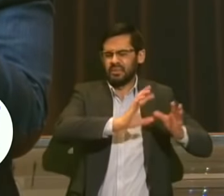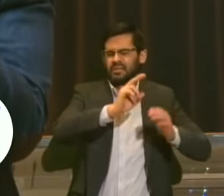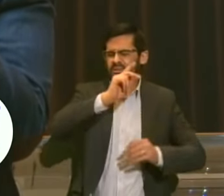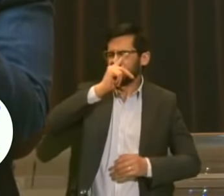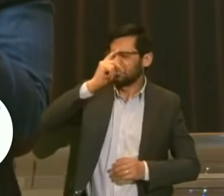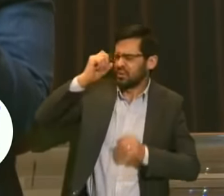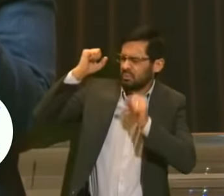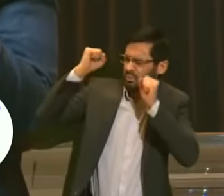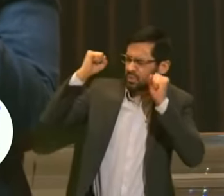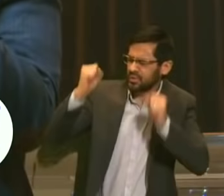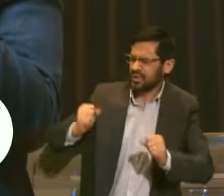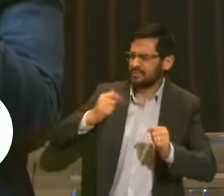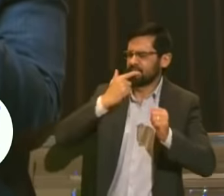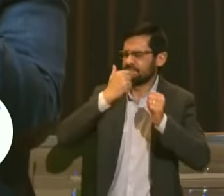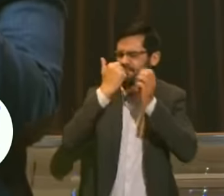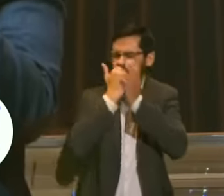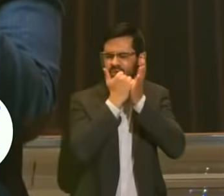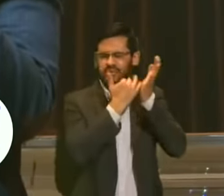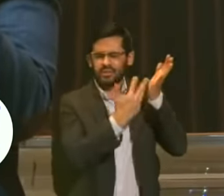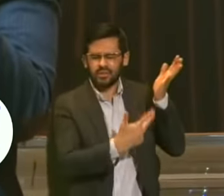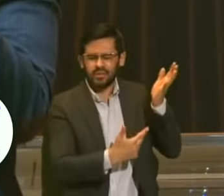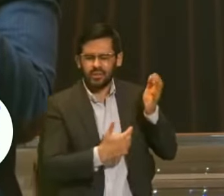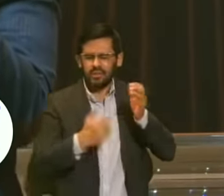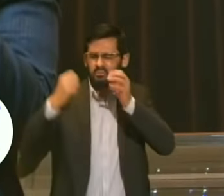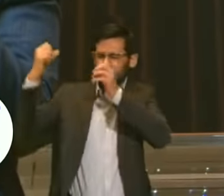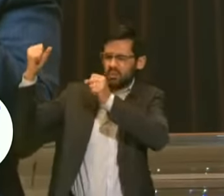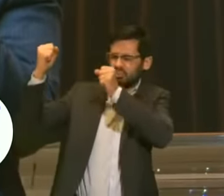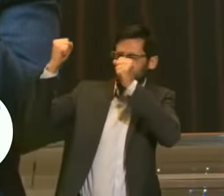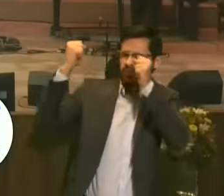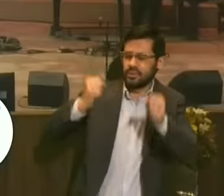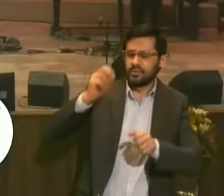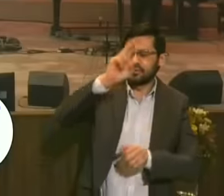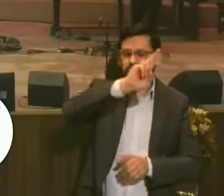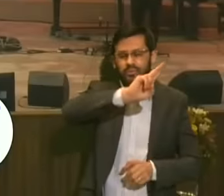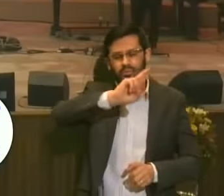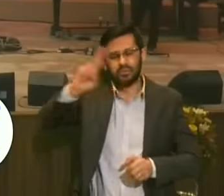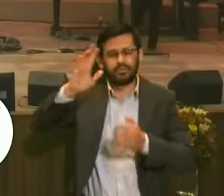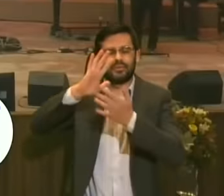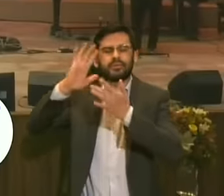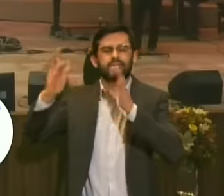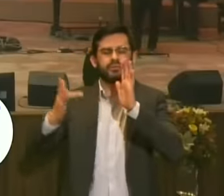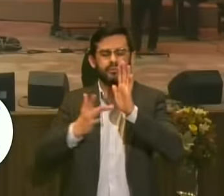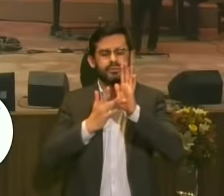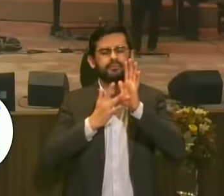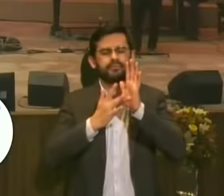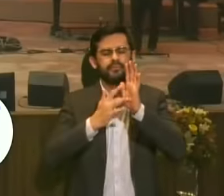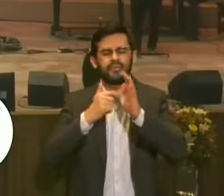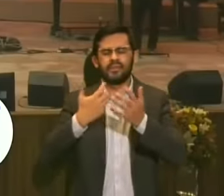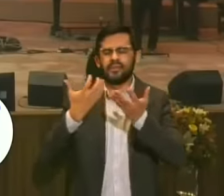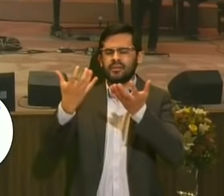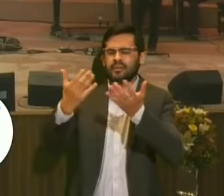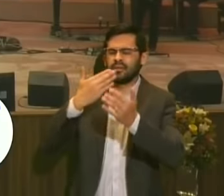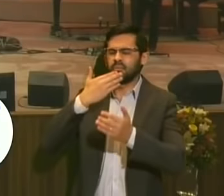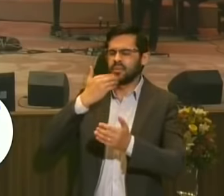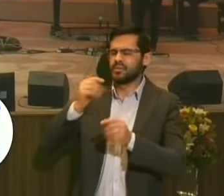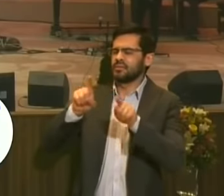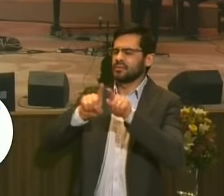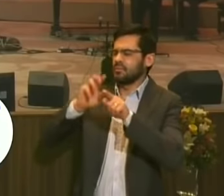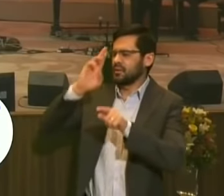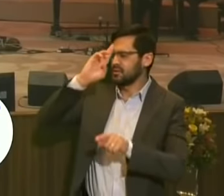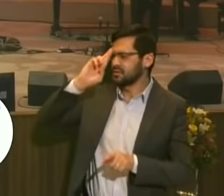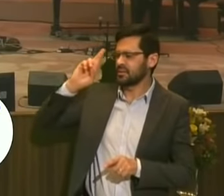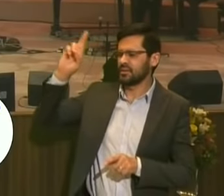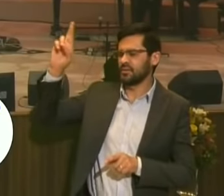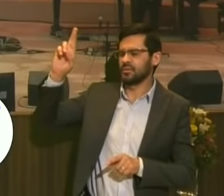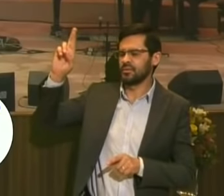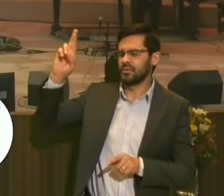do sangue de Jesus, pela autoridade do nome de Jesus. Eu quero te pedir, Senhor, que